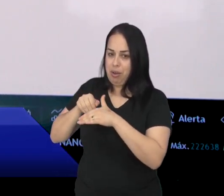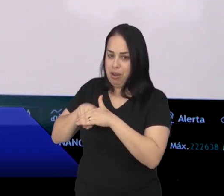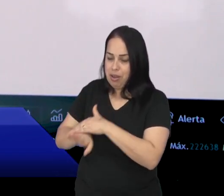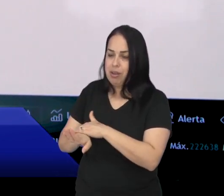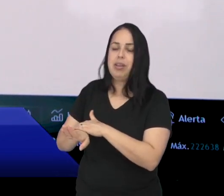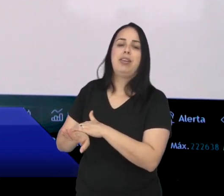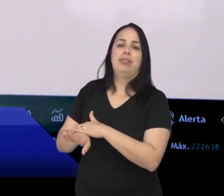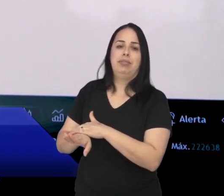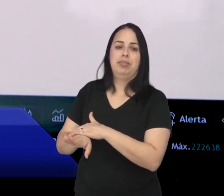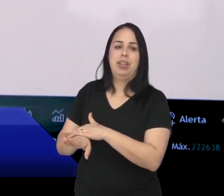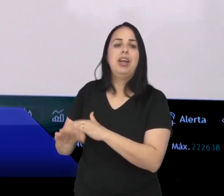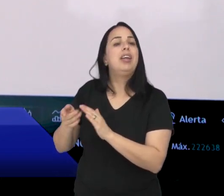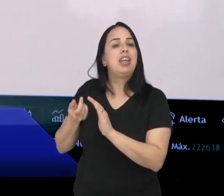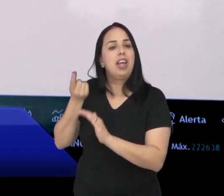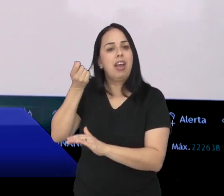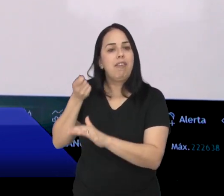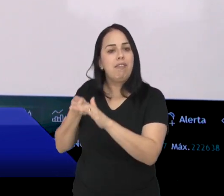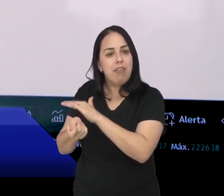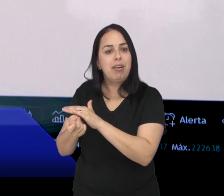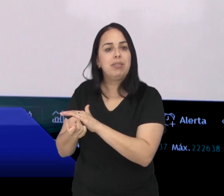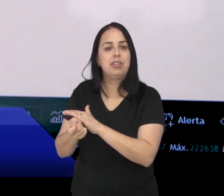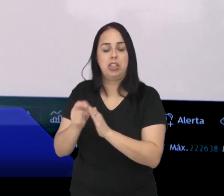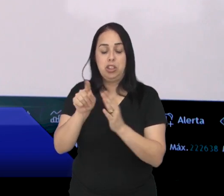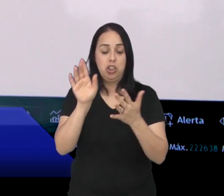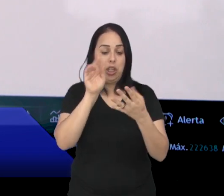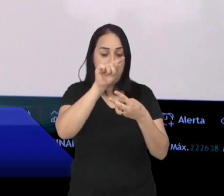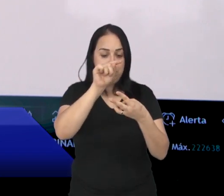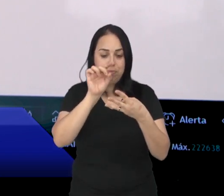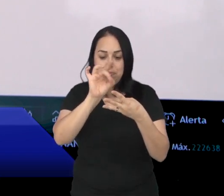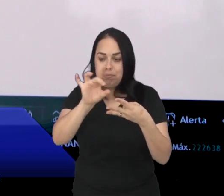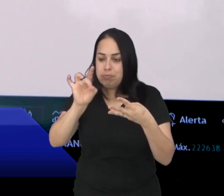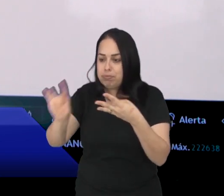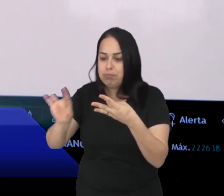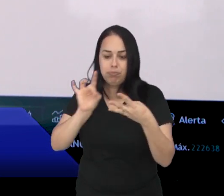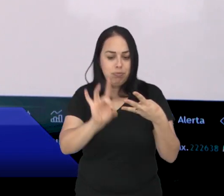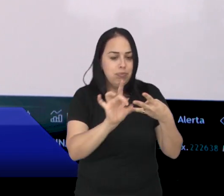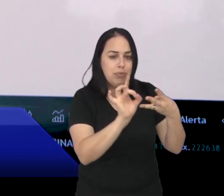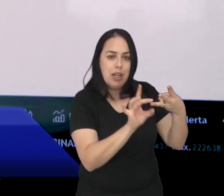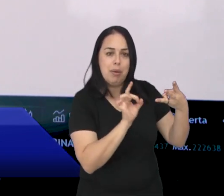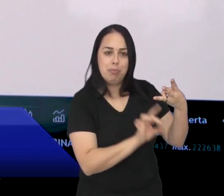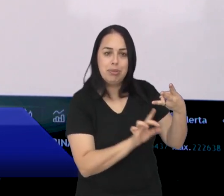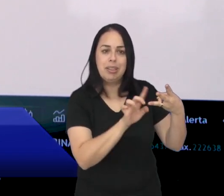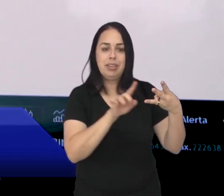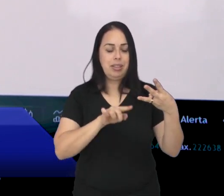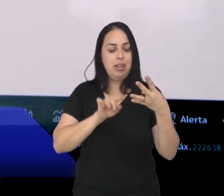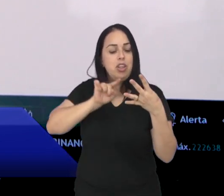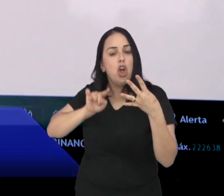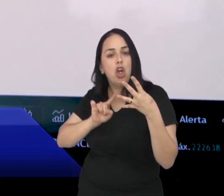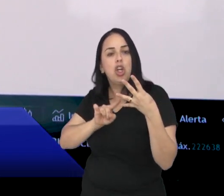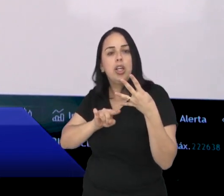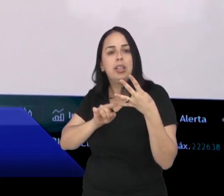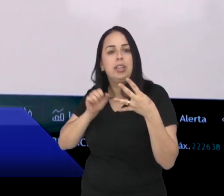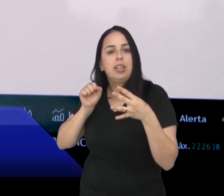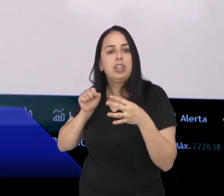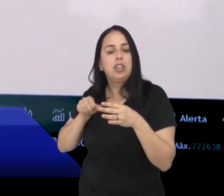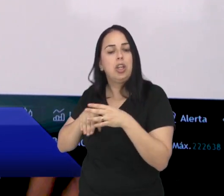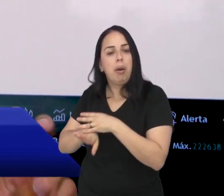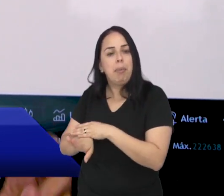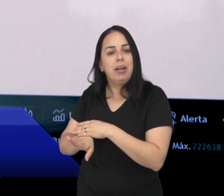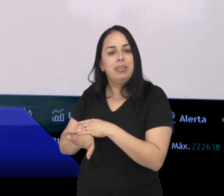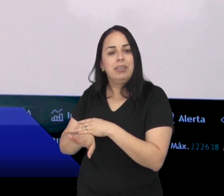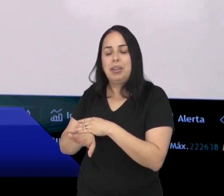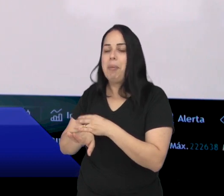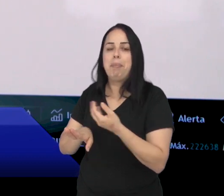sobra que a gente faz, investe. Porque como nós já separamos o valor da diversão, o valor das contas e investimos no começo do mês, esse valor que está sobrando,